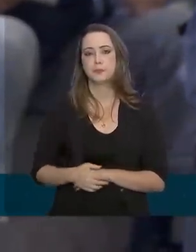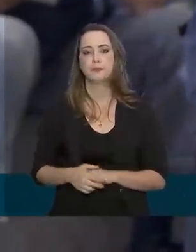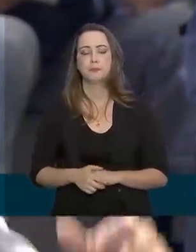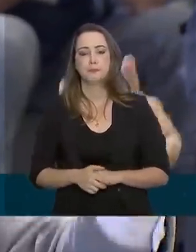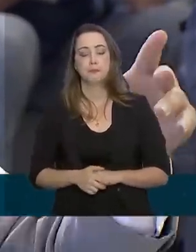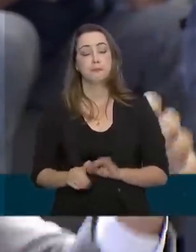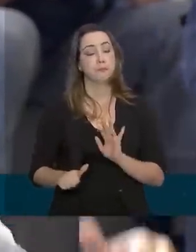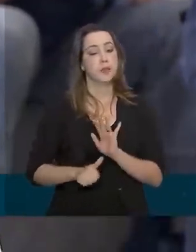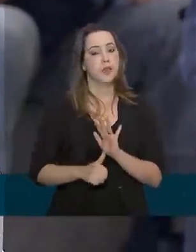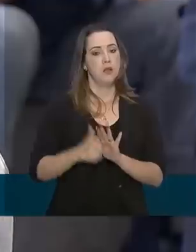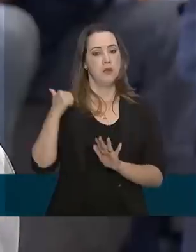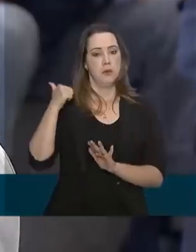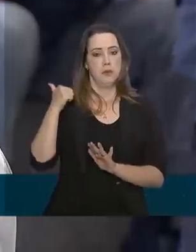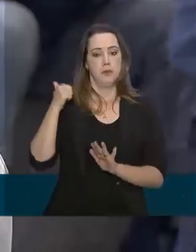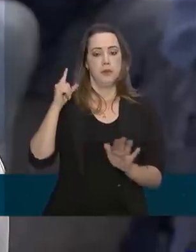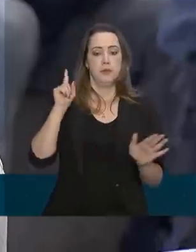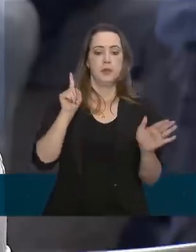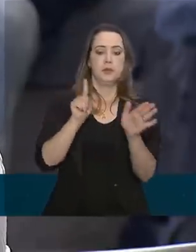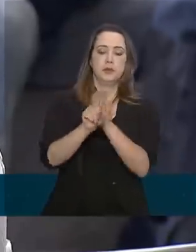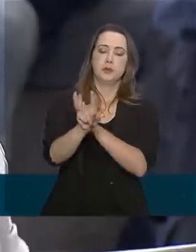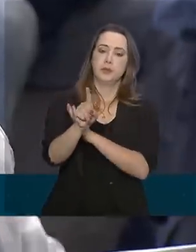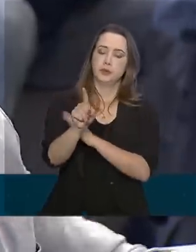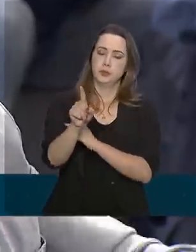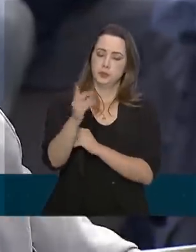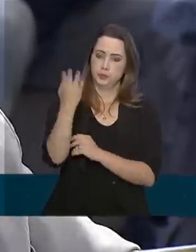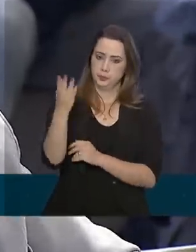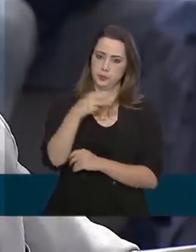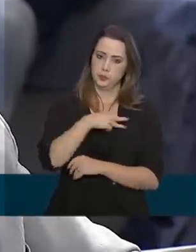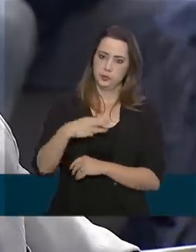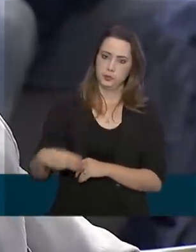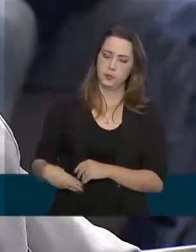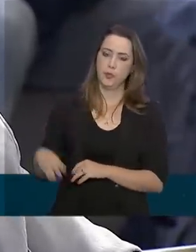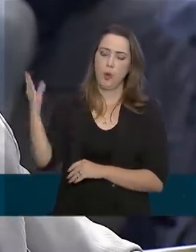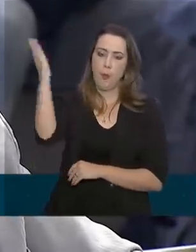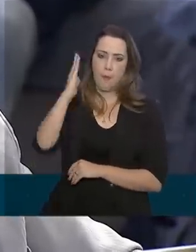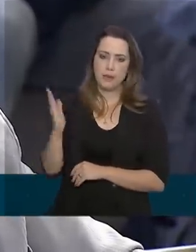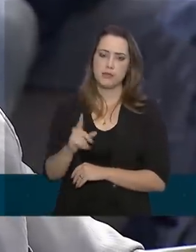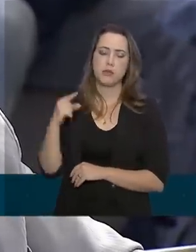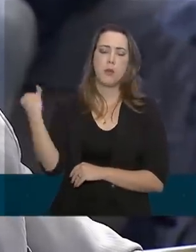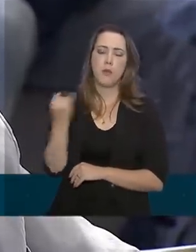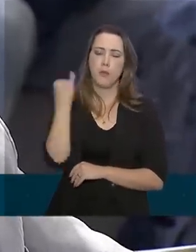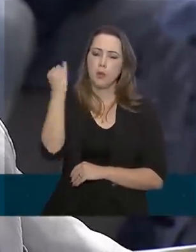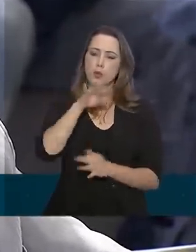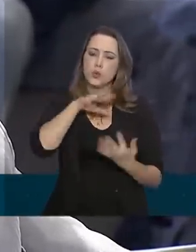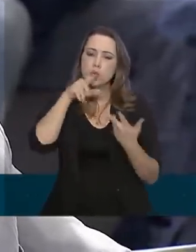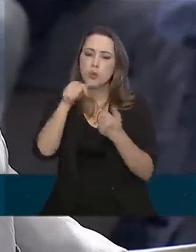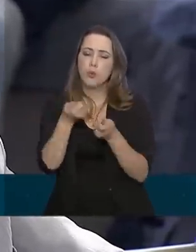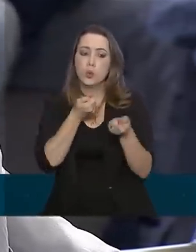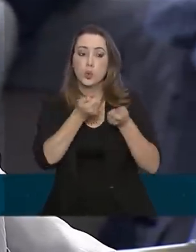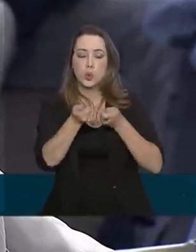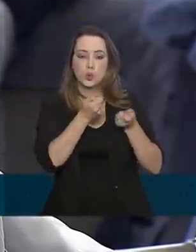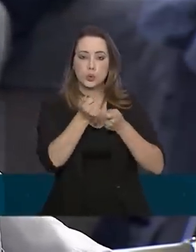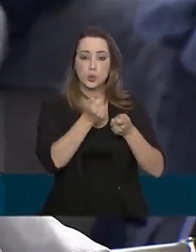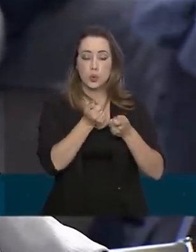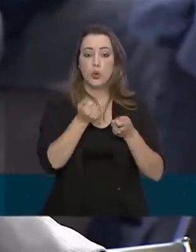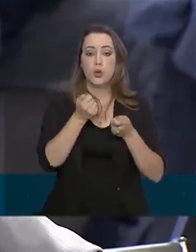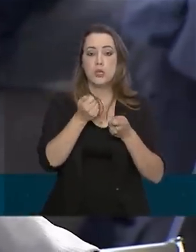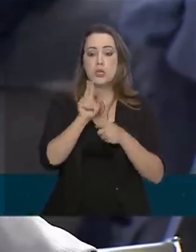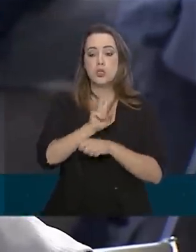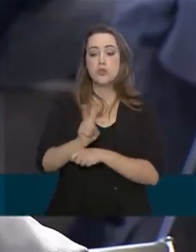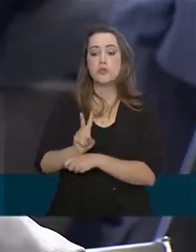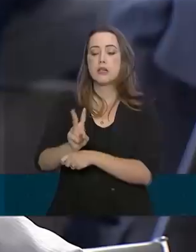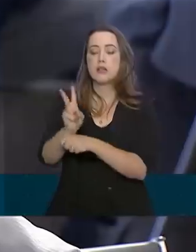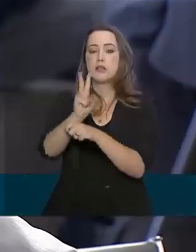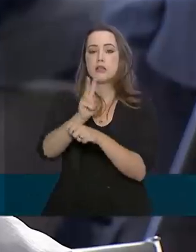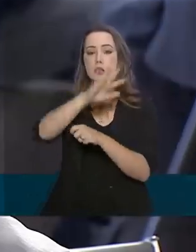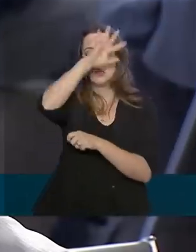primeiramente uma pergunta que o senhor eu queria saber o brasil é referência global em monitoramento do desmatamento na amazônia minha